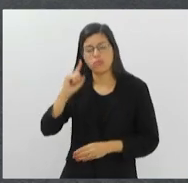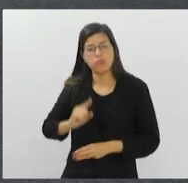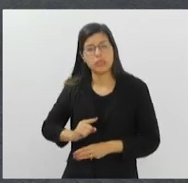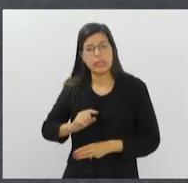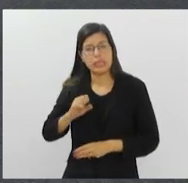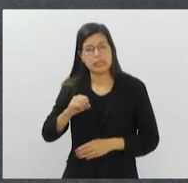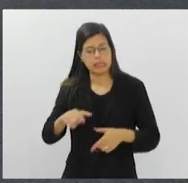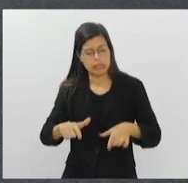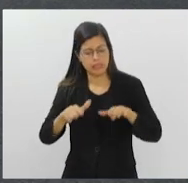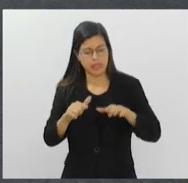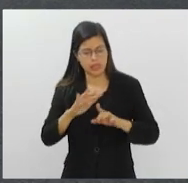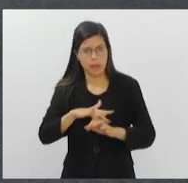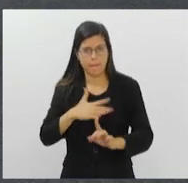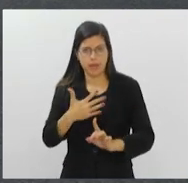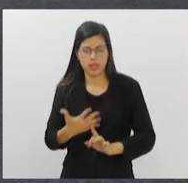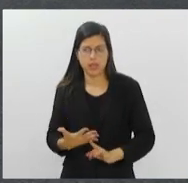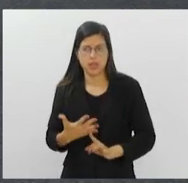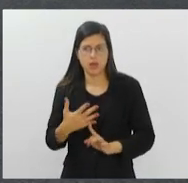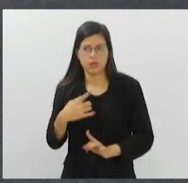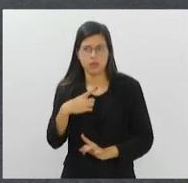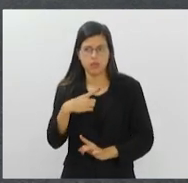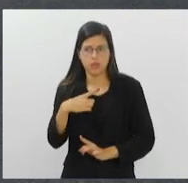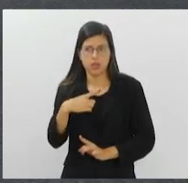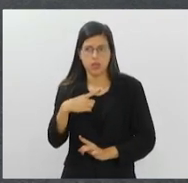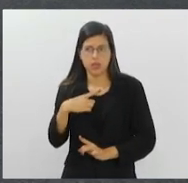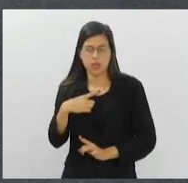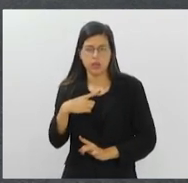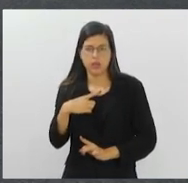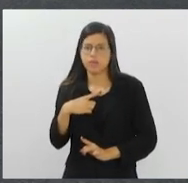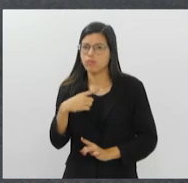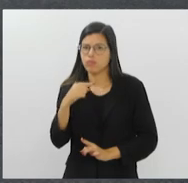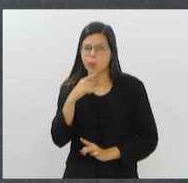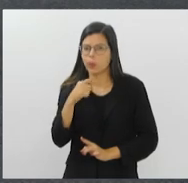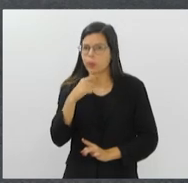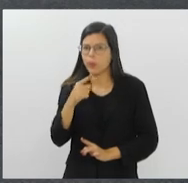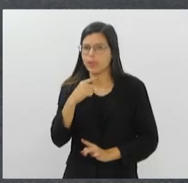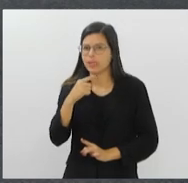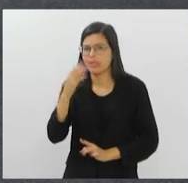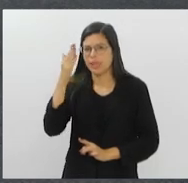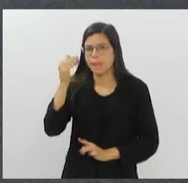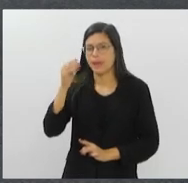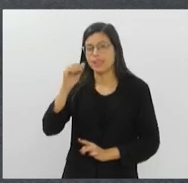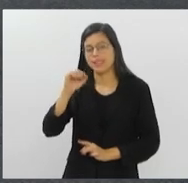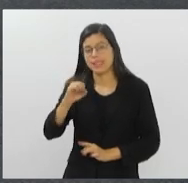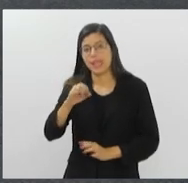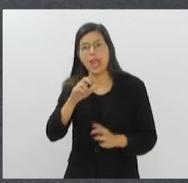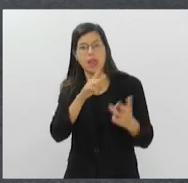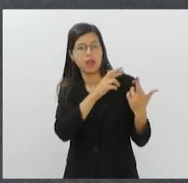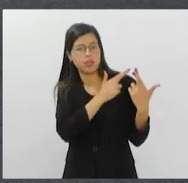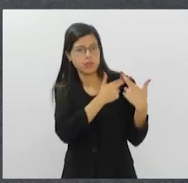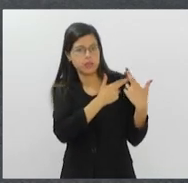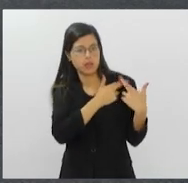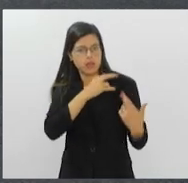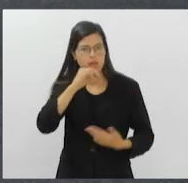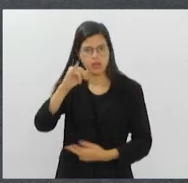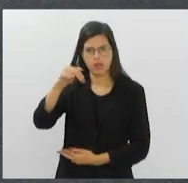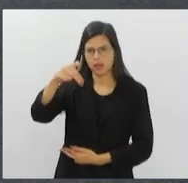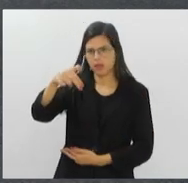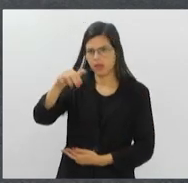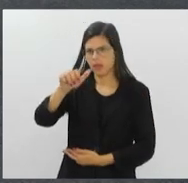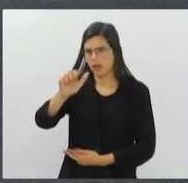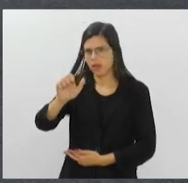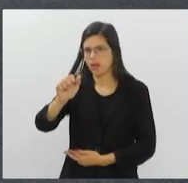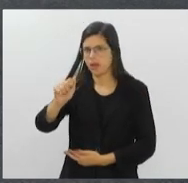ainda não consegui levantar, se é de competência do INEA ou da prefeitura. Me